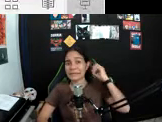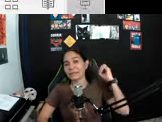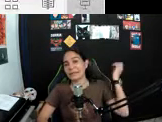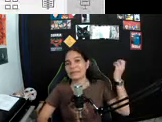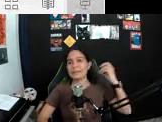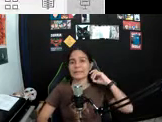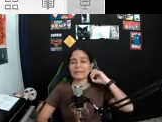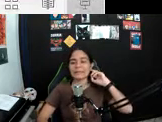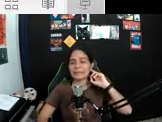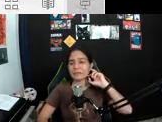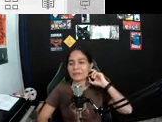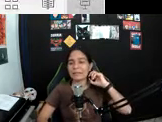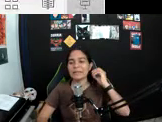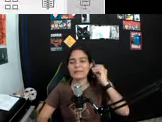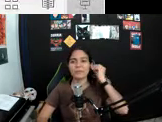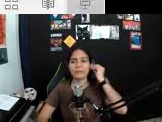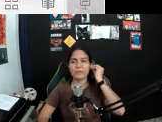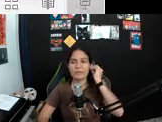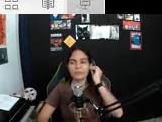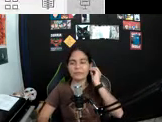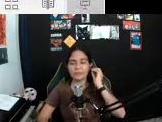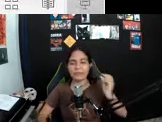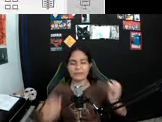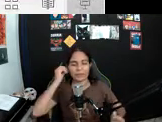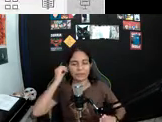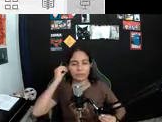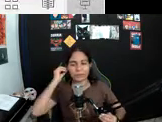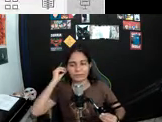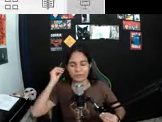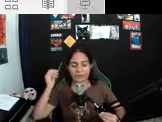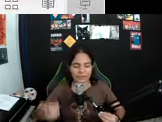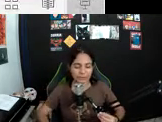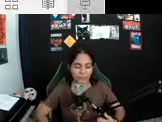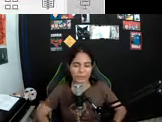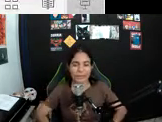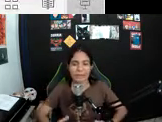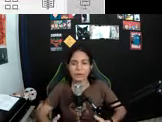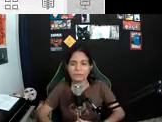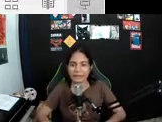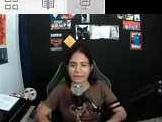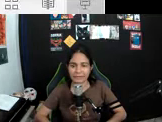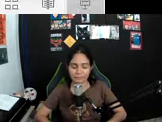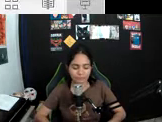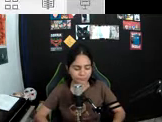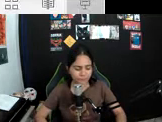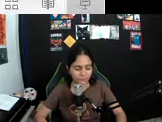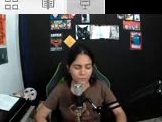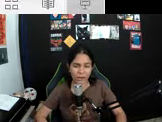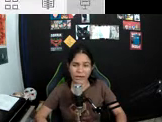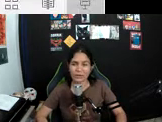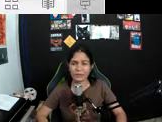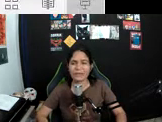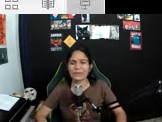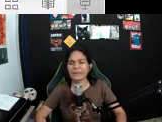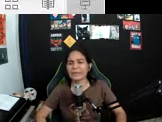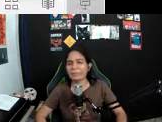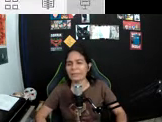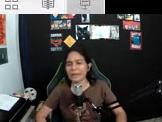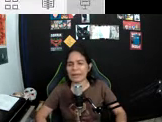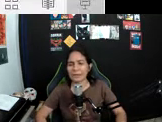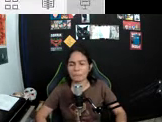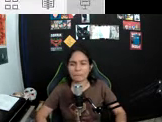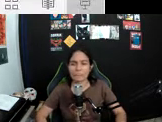Em relação a esse sensacionalismo que a gente vê, né, muitas vezes, o que é que acontece? Acho que vocês